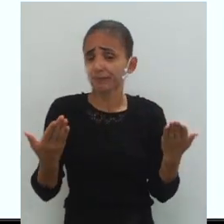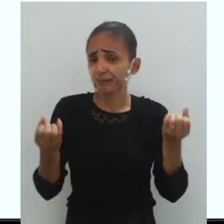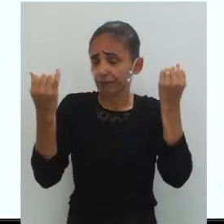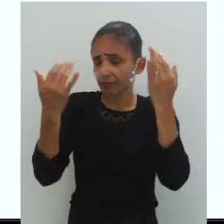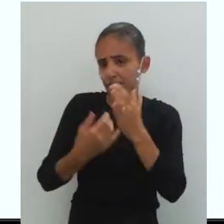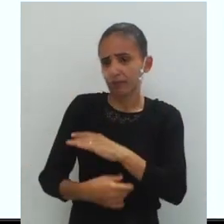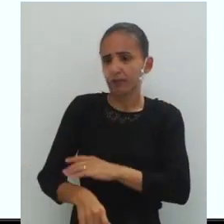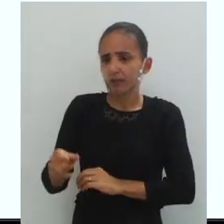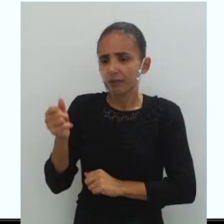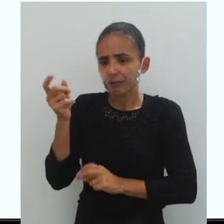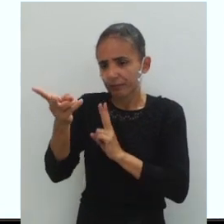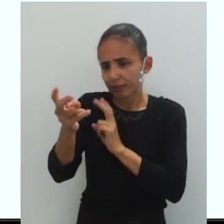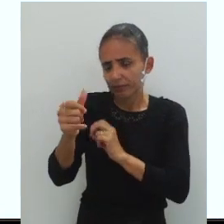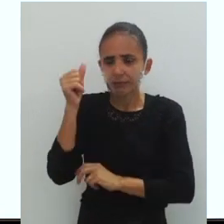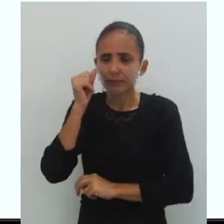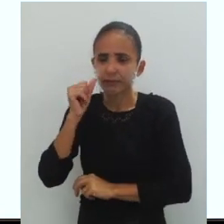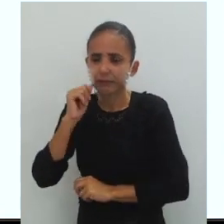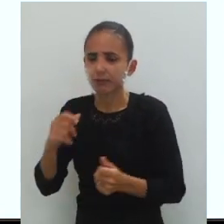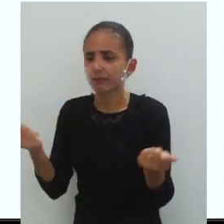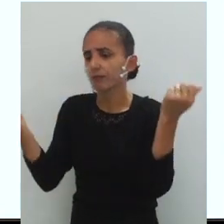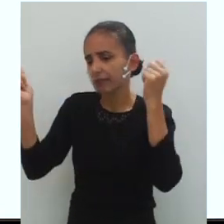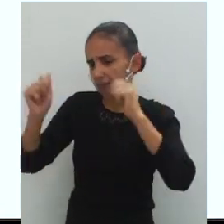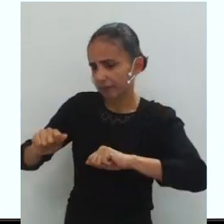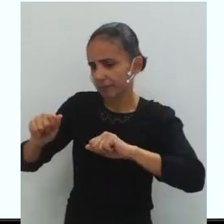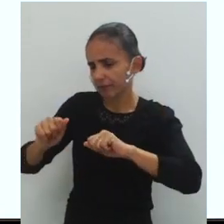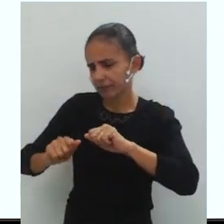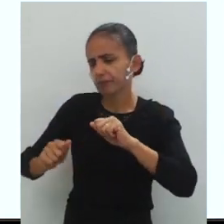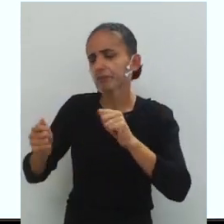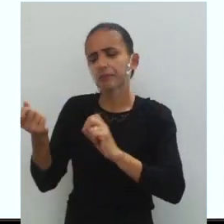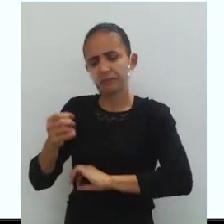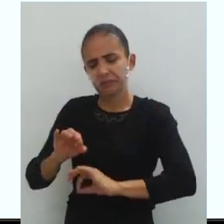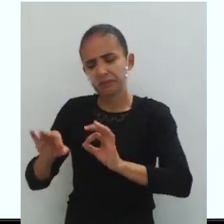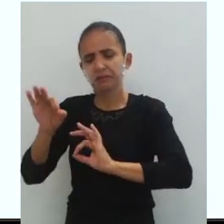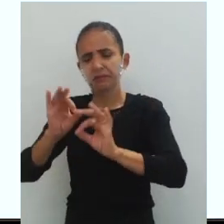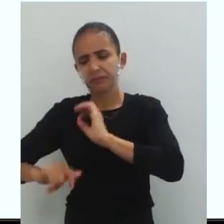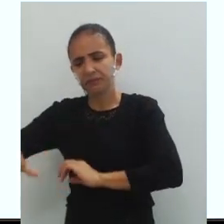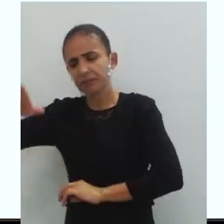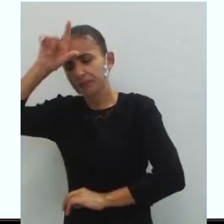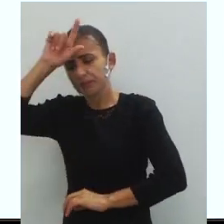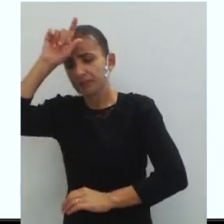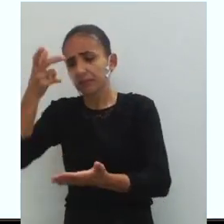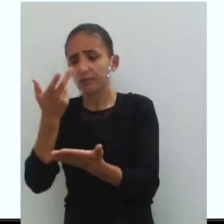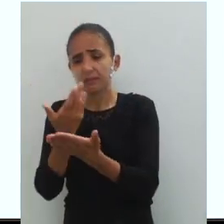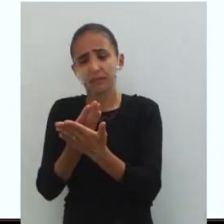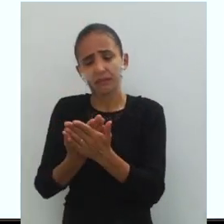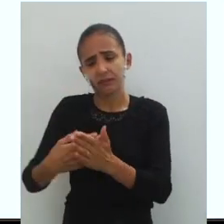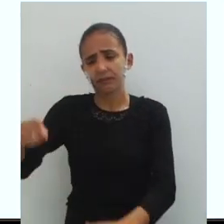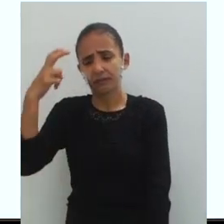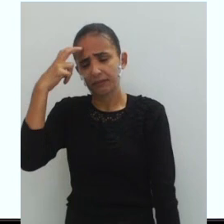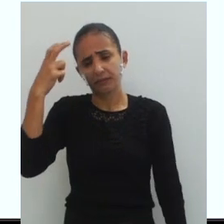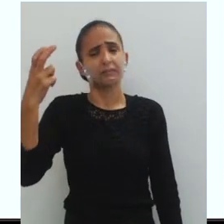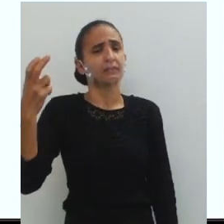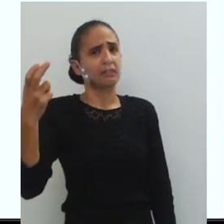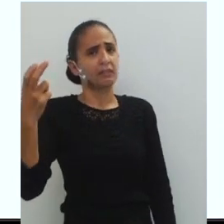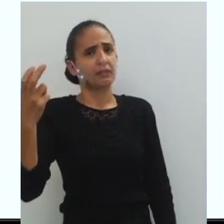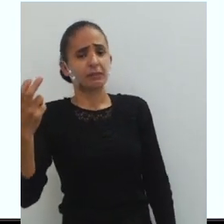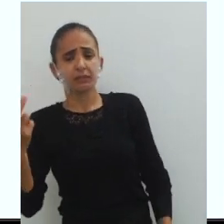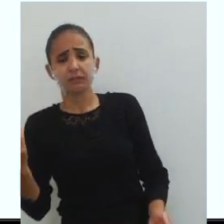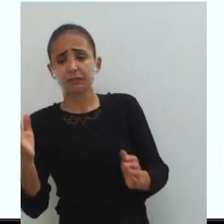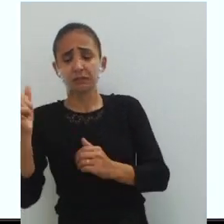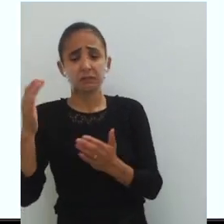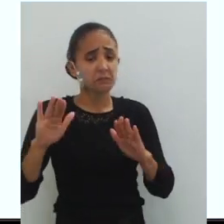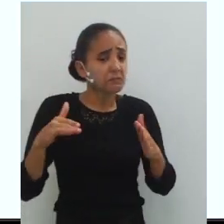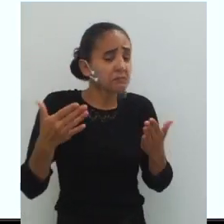que a mulher é capaz, ela é formadora, ela tem capacitação, ela é estudada, mas quando se